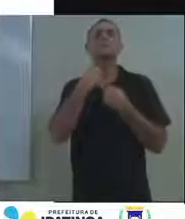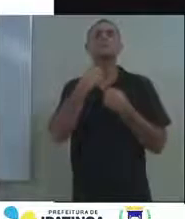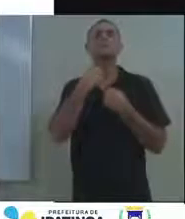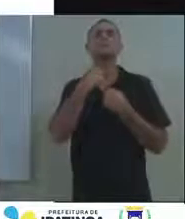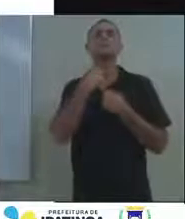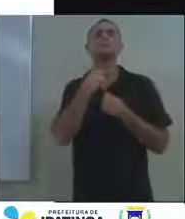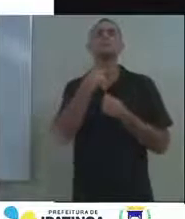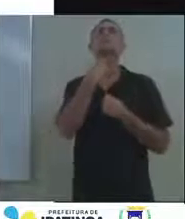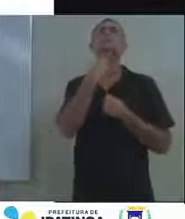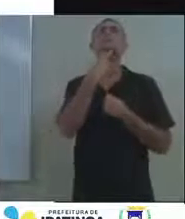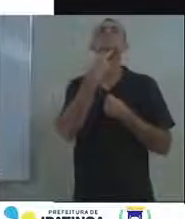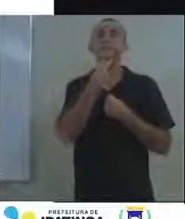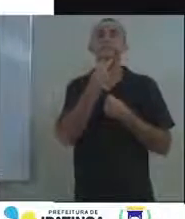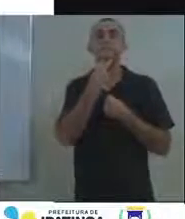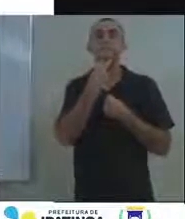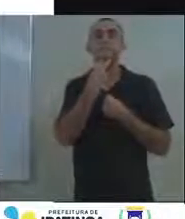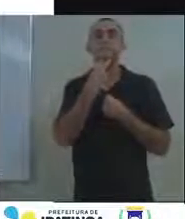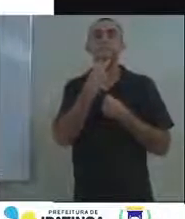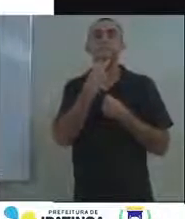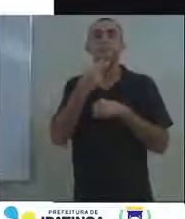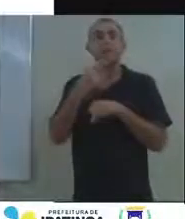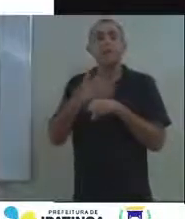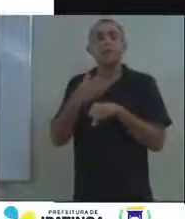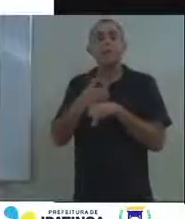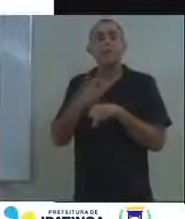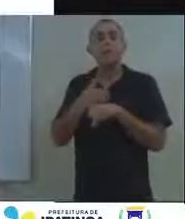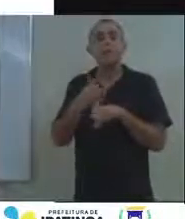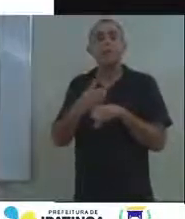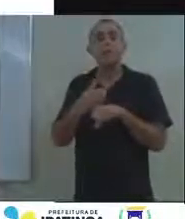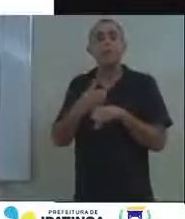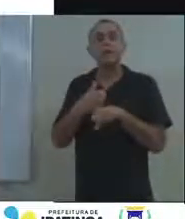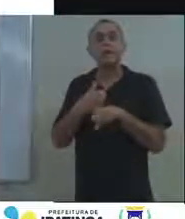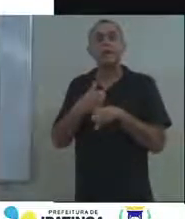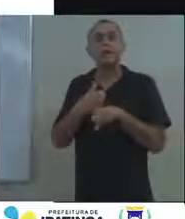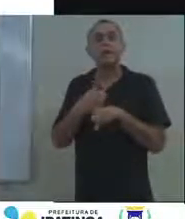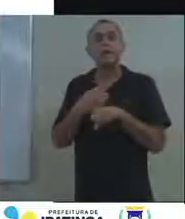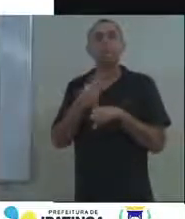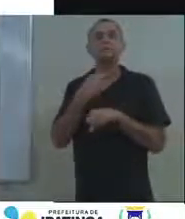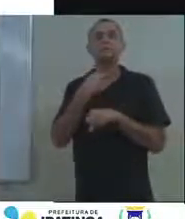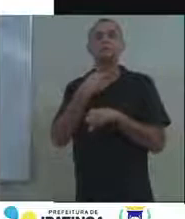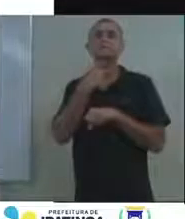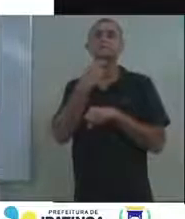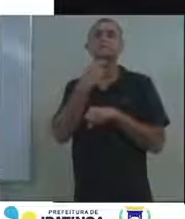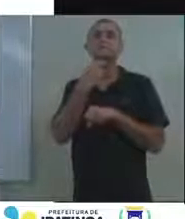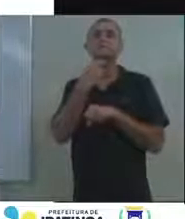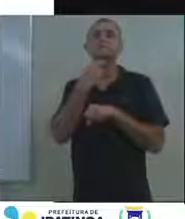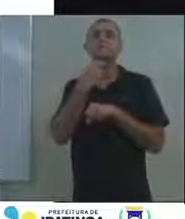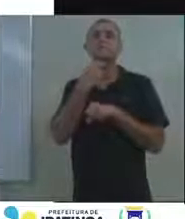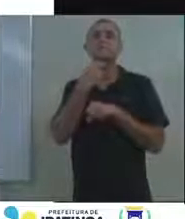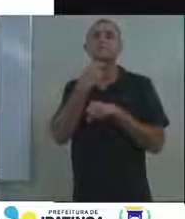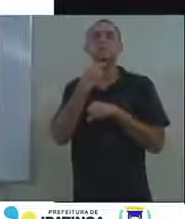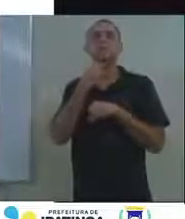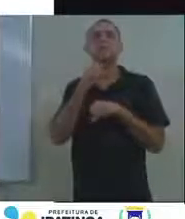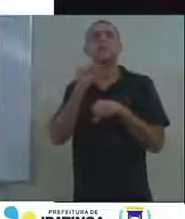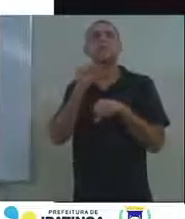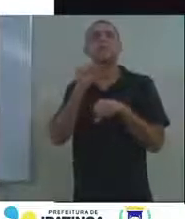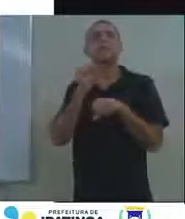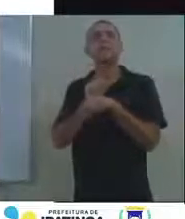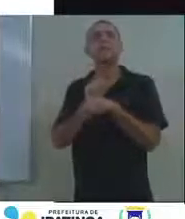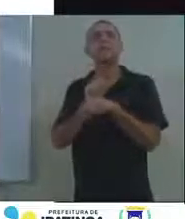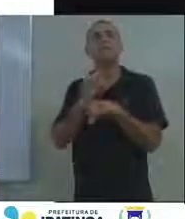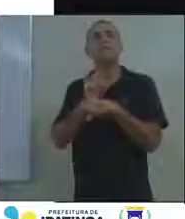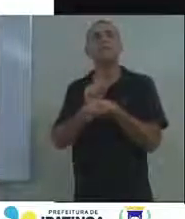precisa utilizar tantos exercícios para desaquecer a voz. Se eu fizer um repouso vocal absoluto,